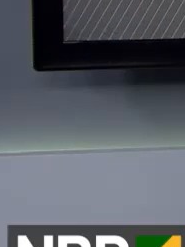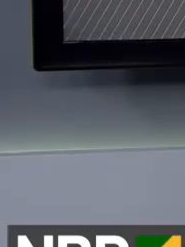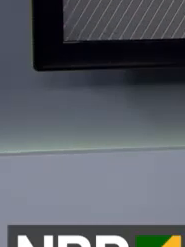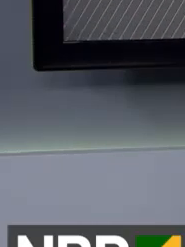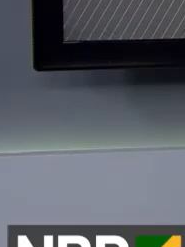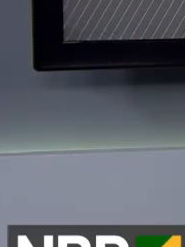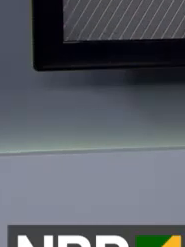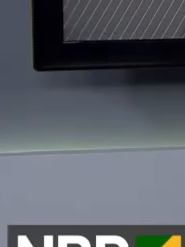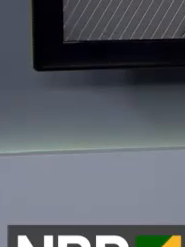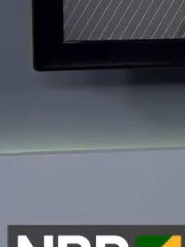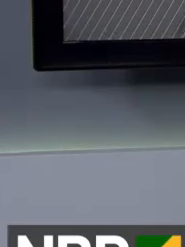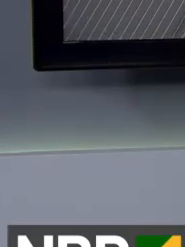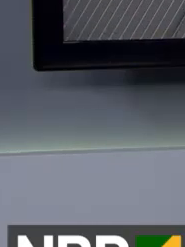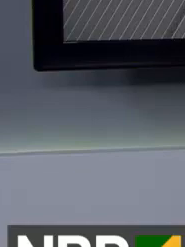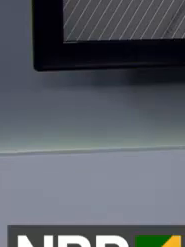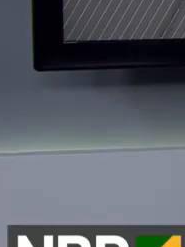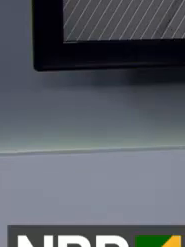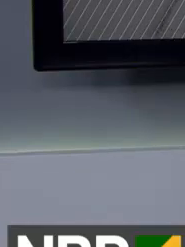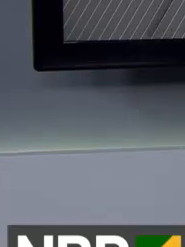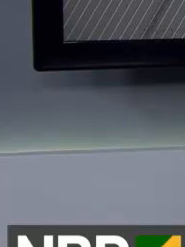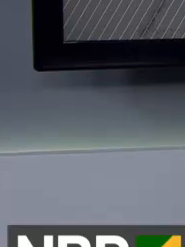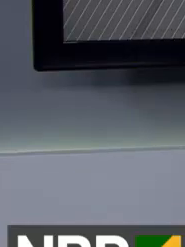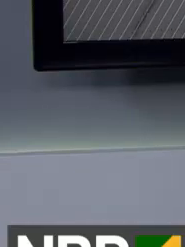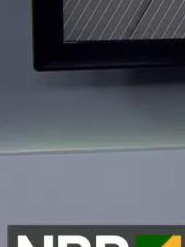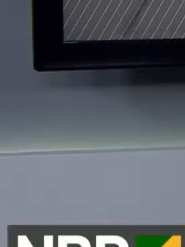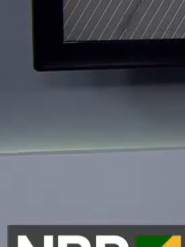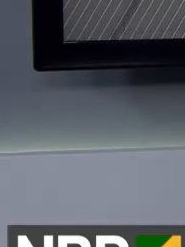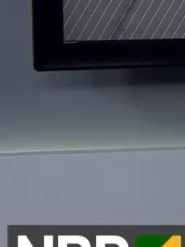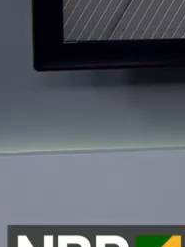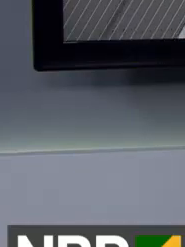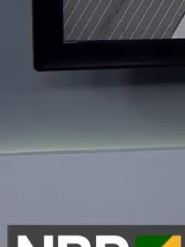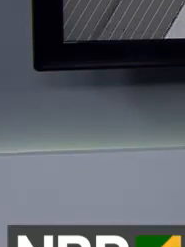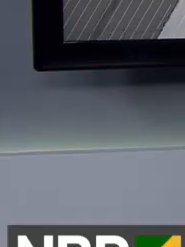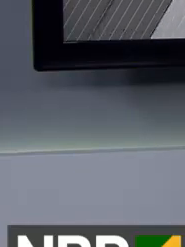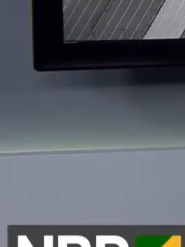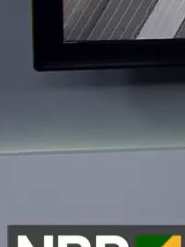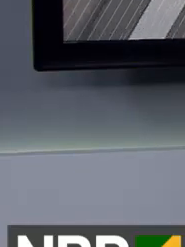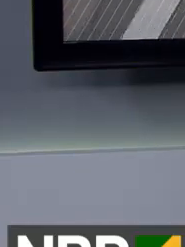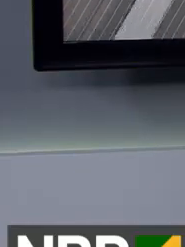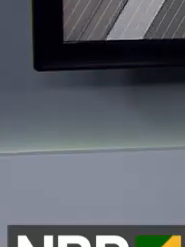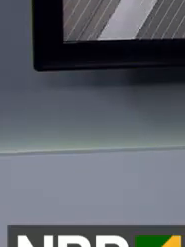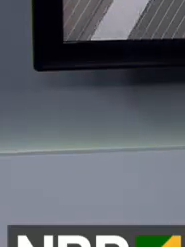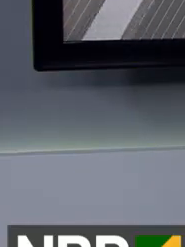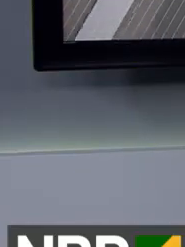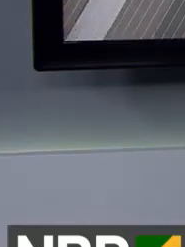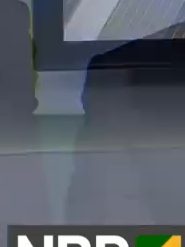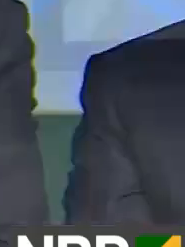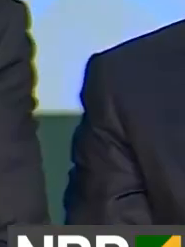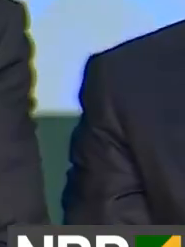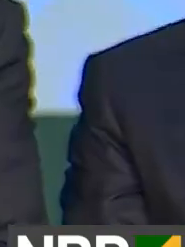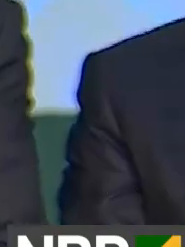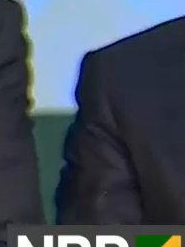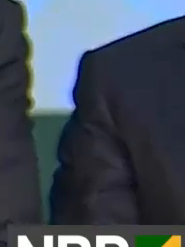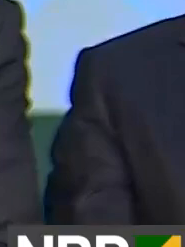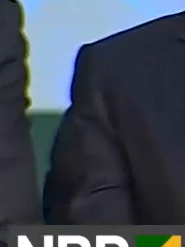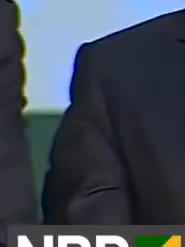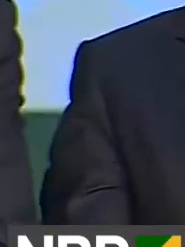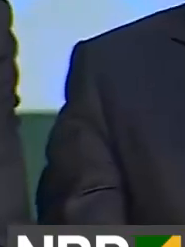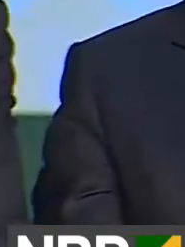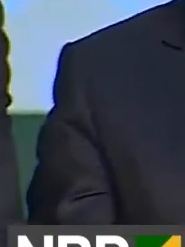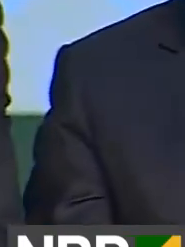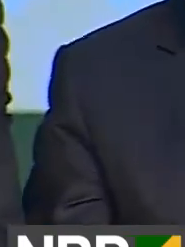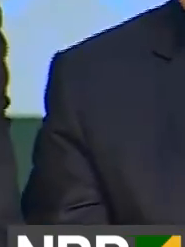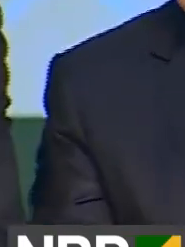Michel Temer na solenidade de abertura do Encontro Nacional da Indústria da Construção. Vamos acompanhar. Cidades Alexandre